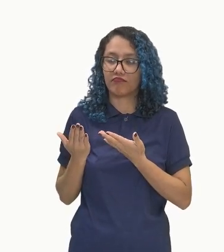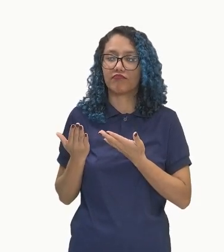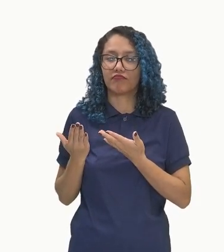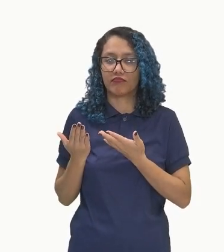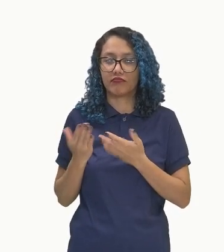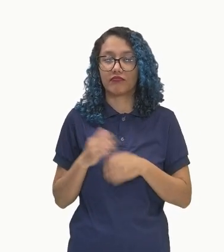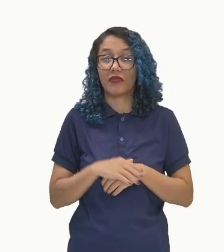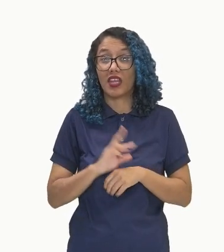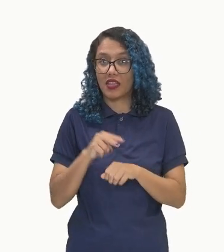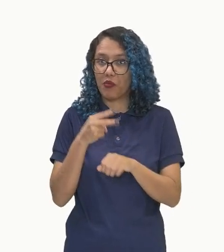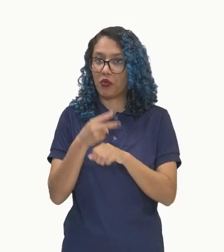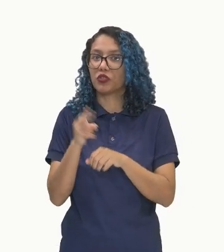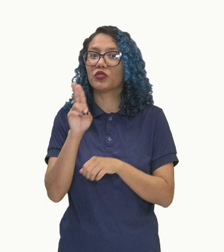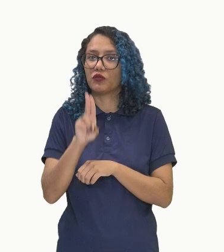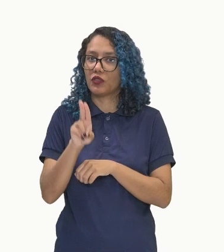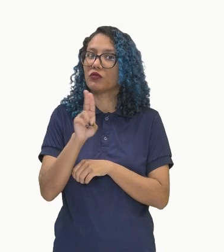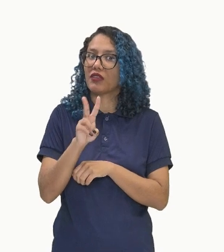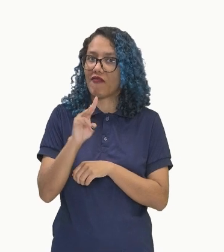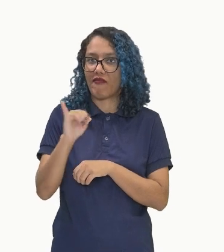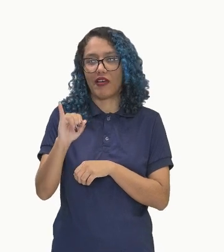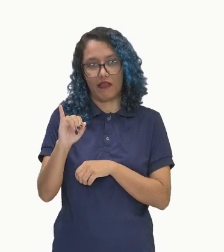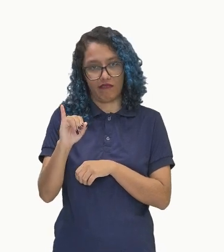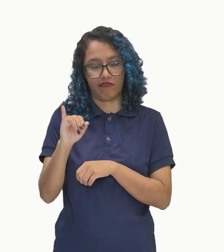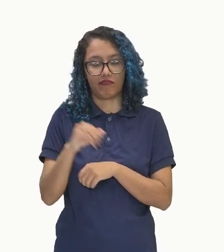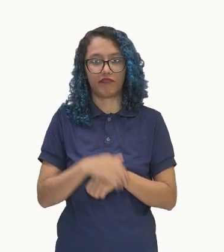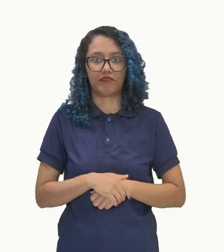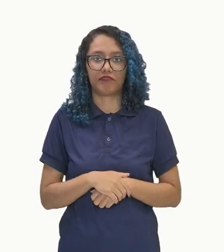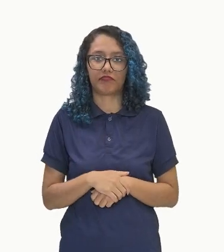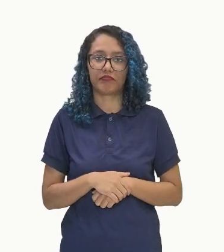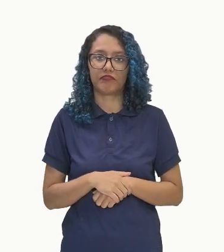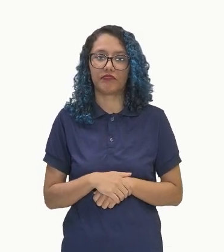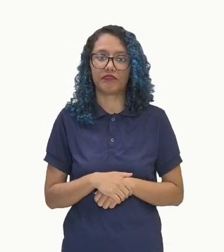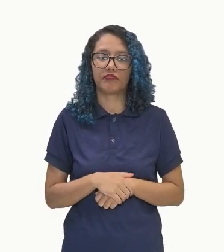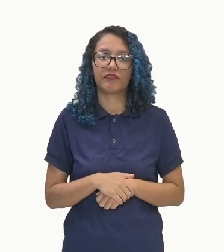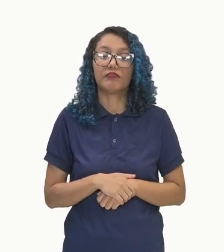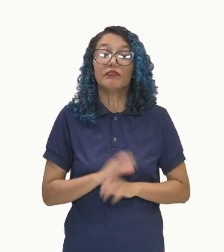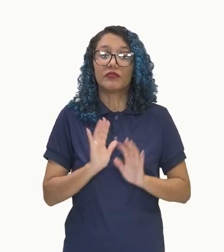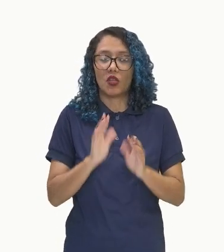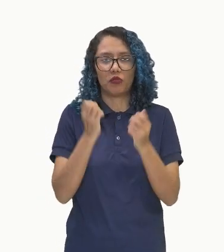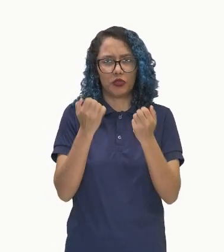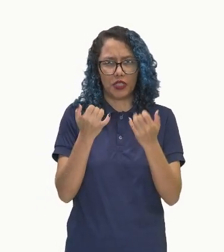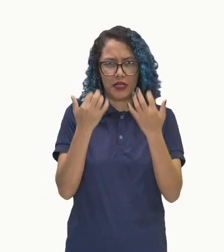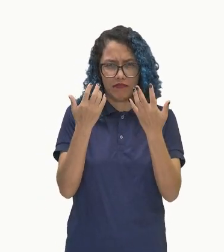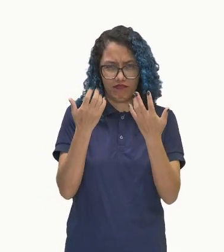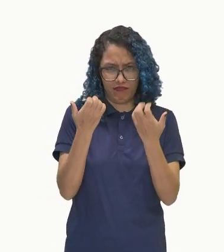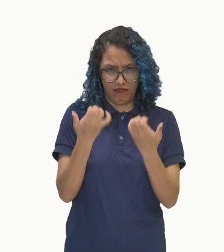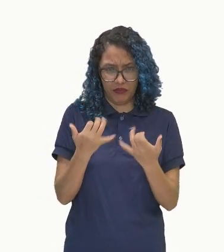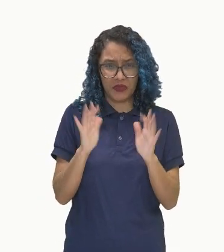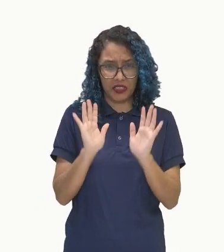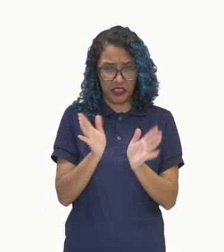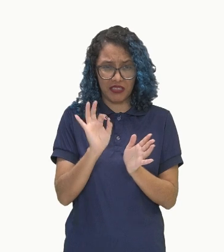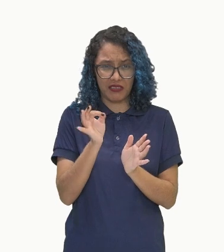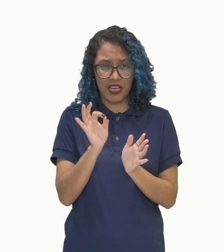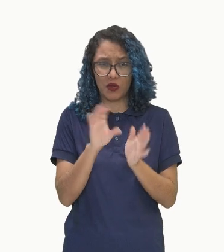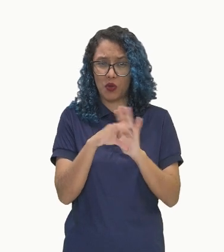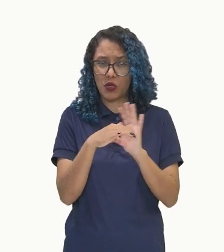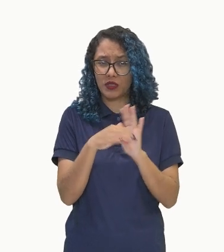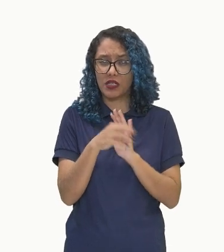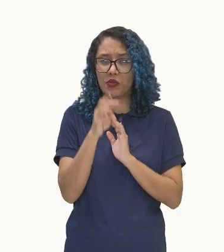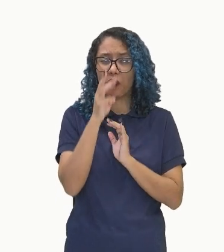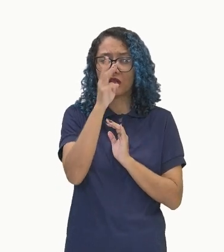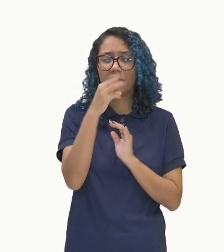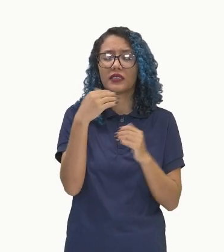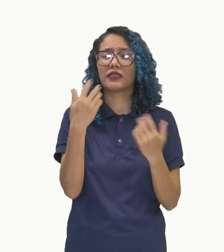né, que o conceito de potência ele está ligado para fazermos este cálculo envolvendo o quê? A